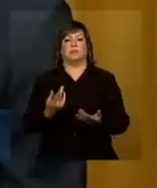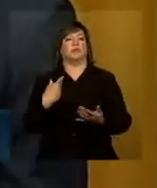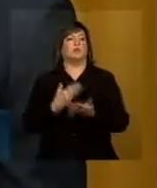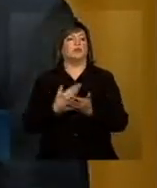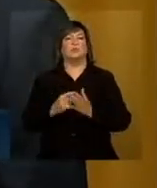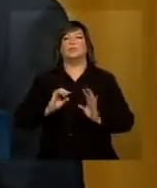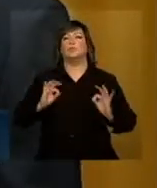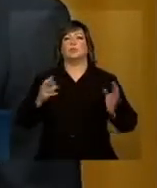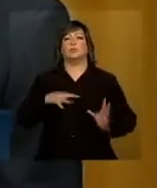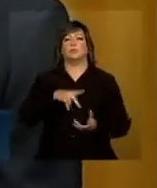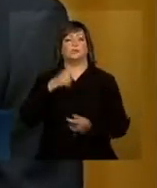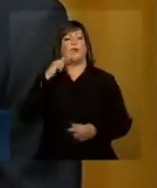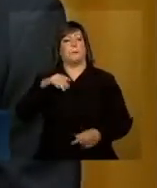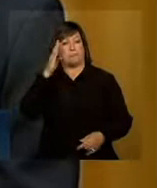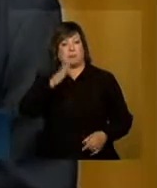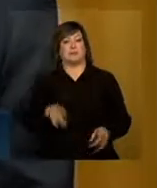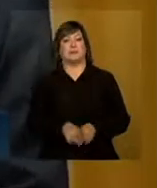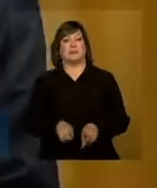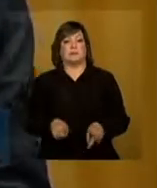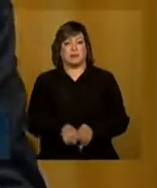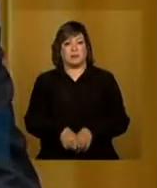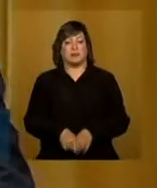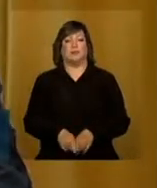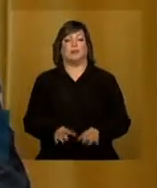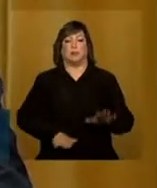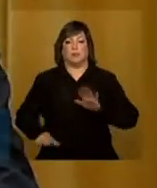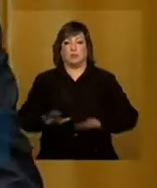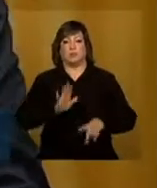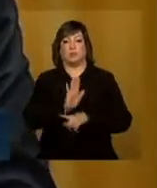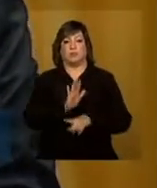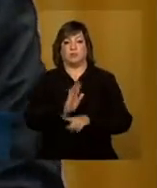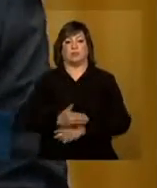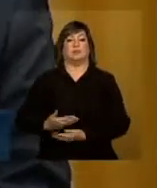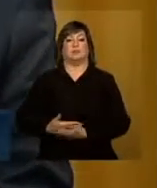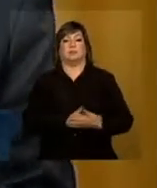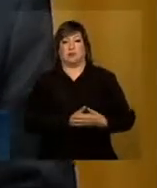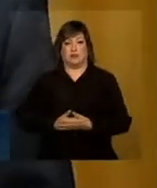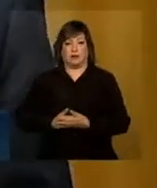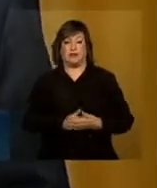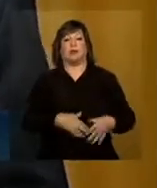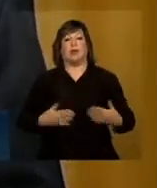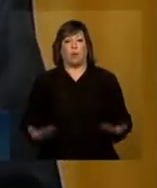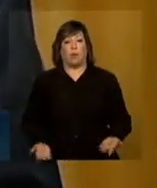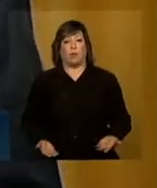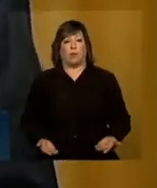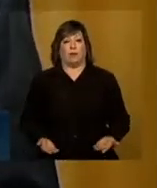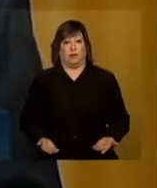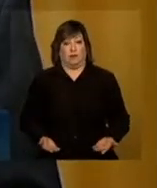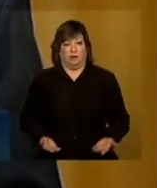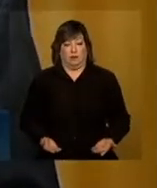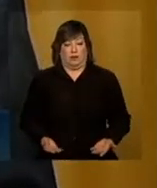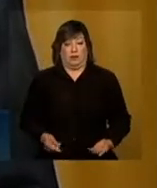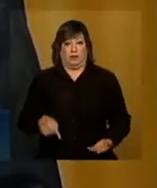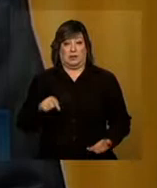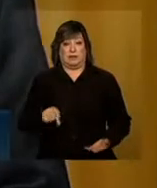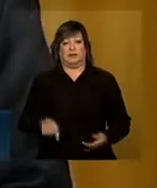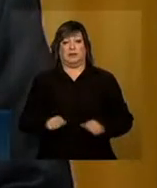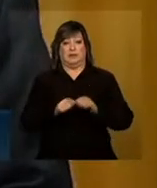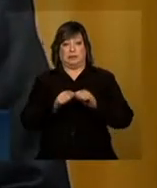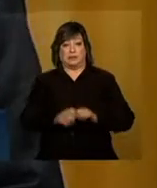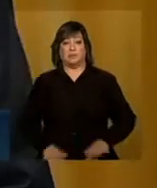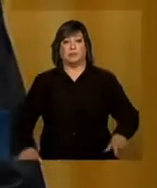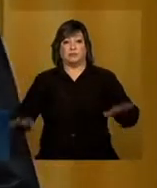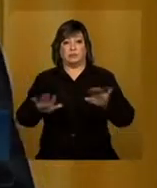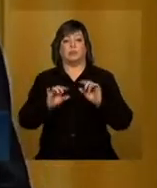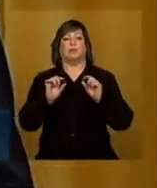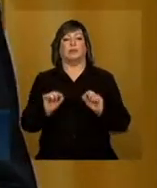mundo todo e no Brasil também, que nós estamos acompanhando com um conjunto de pesquisadores. Portanto, a disseminação da